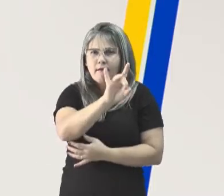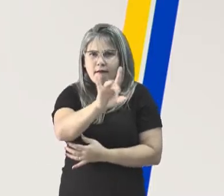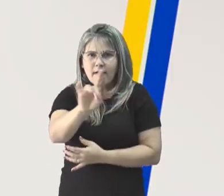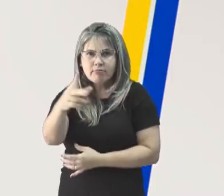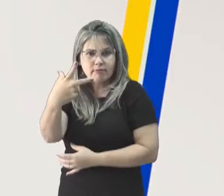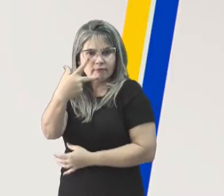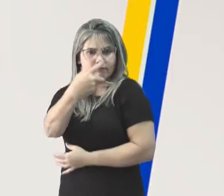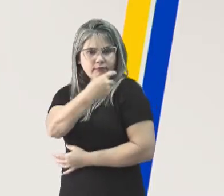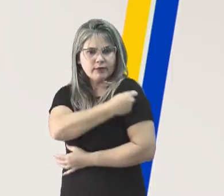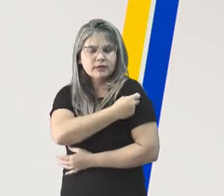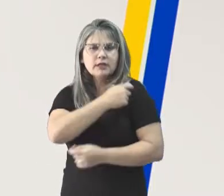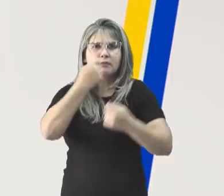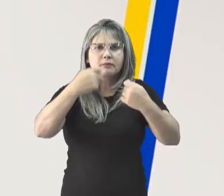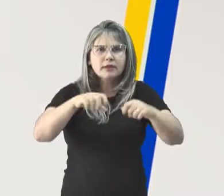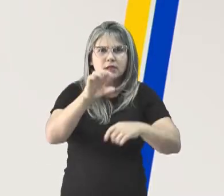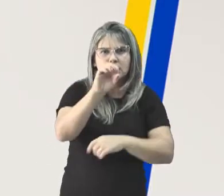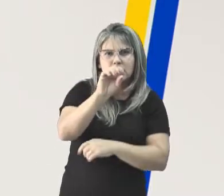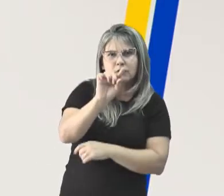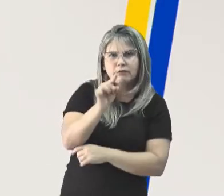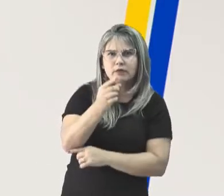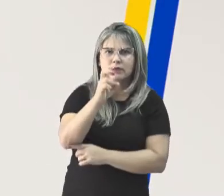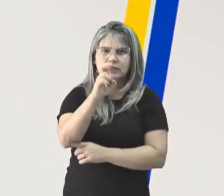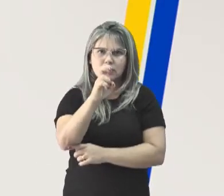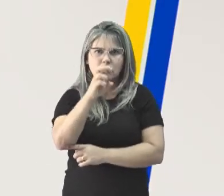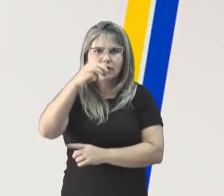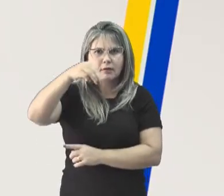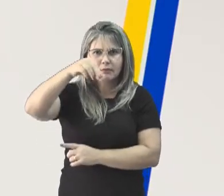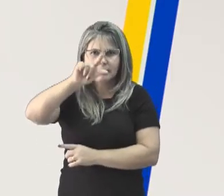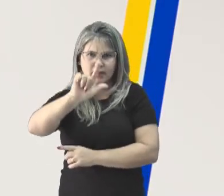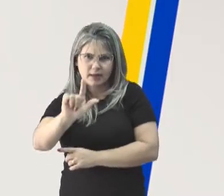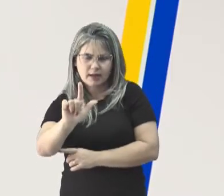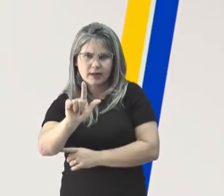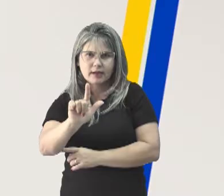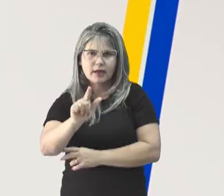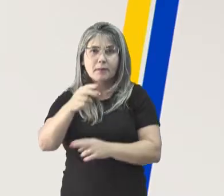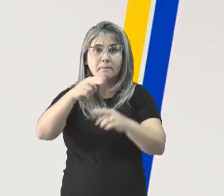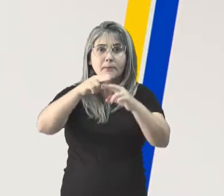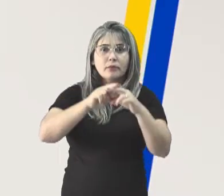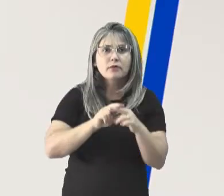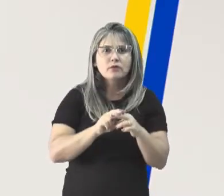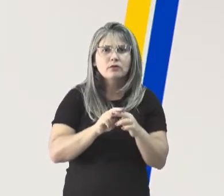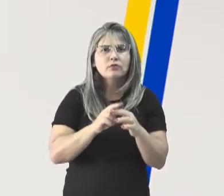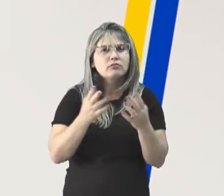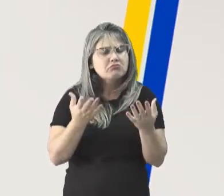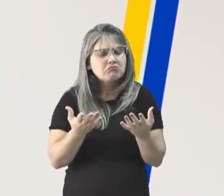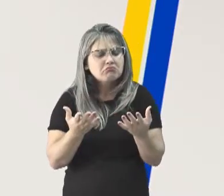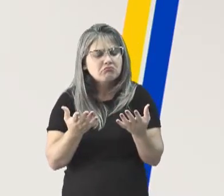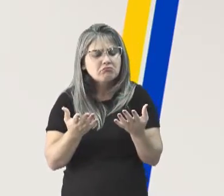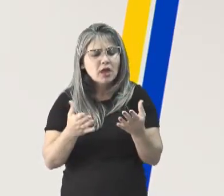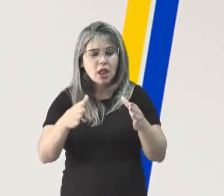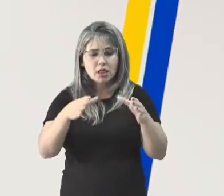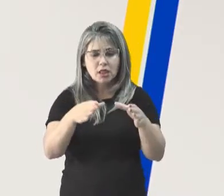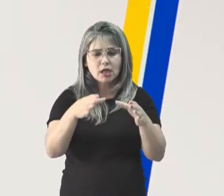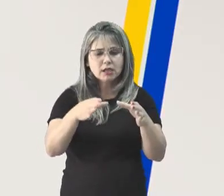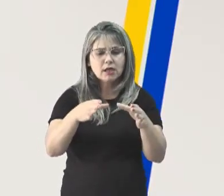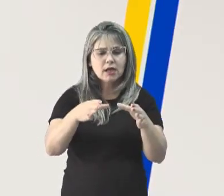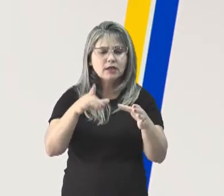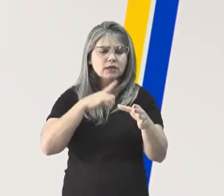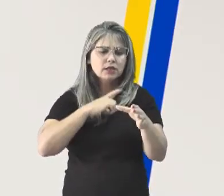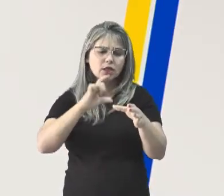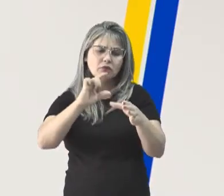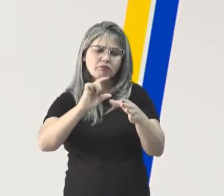pessoa. Então, com o conteúdo de uma caixa, é possível, no máximo, vacinar, letra